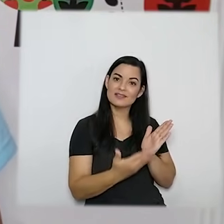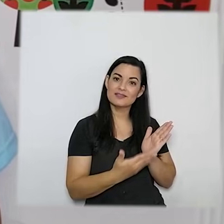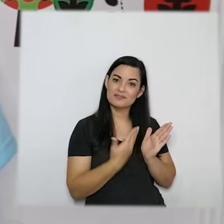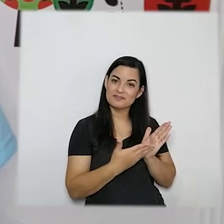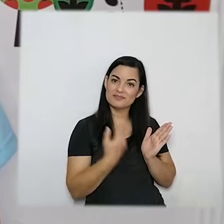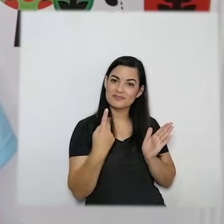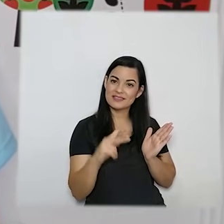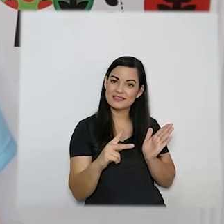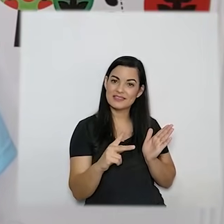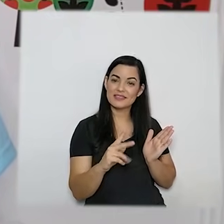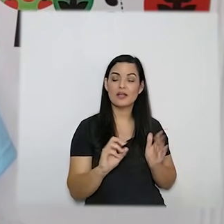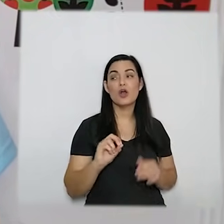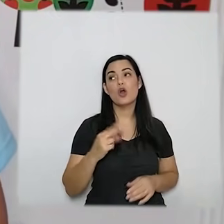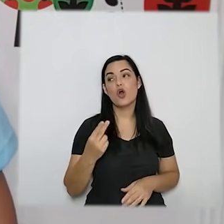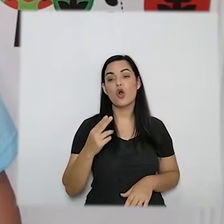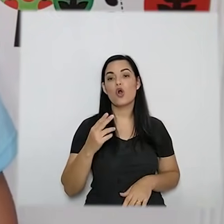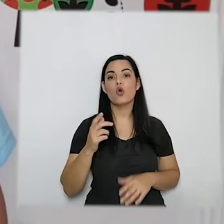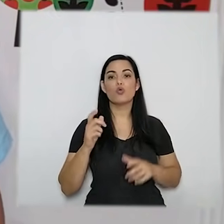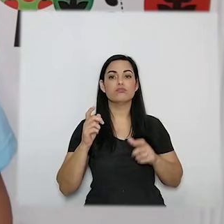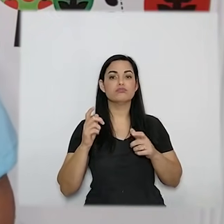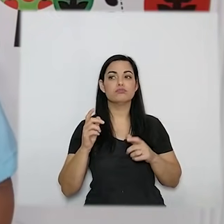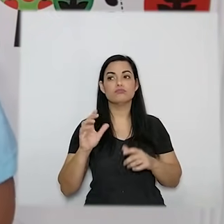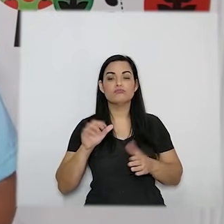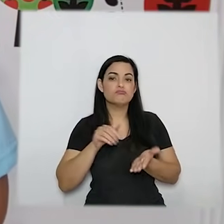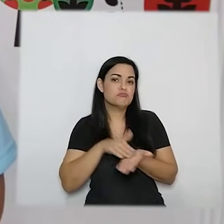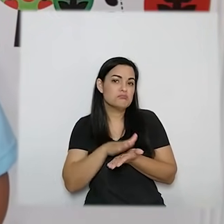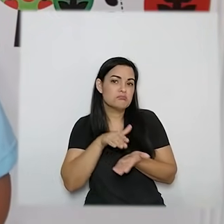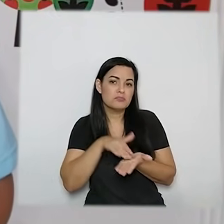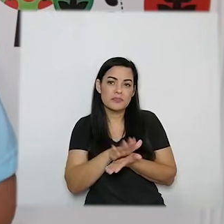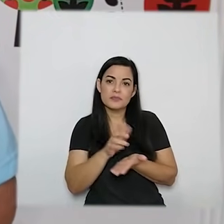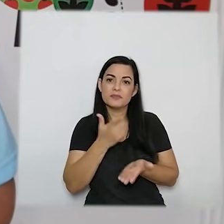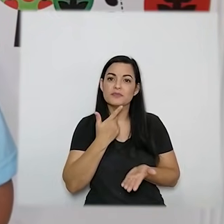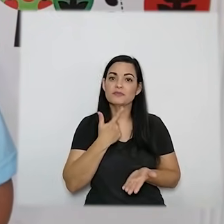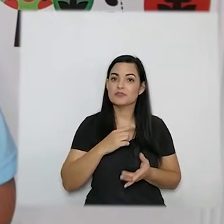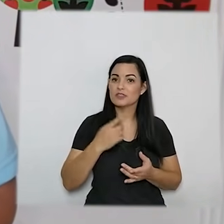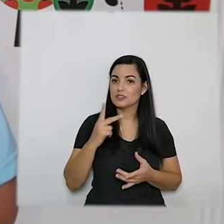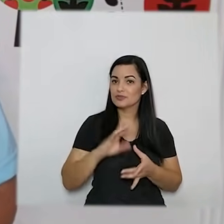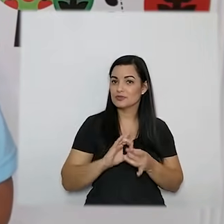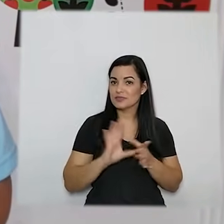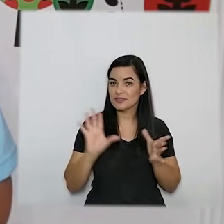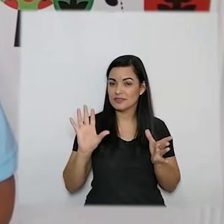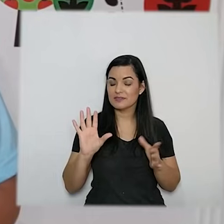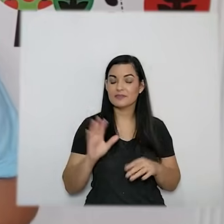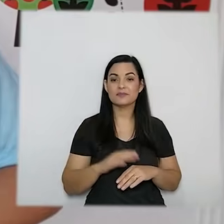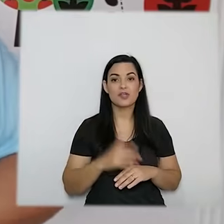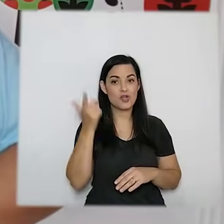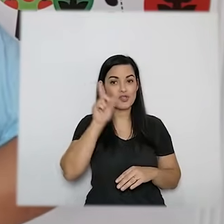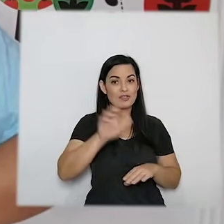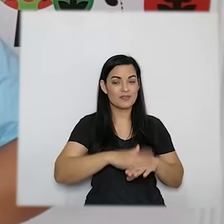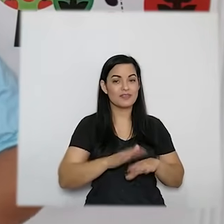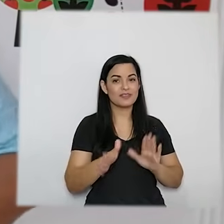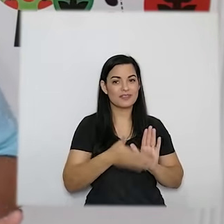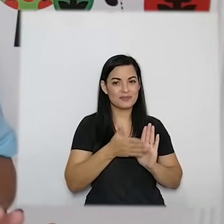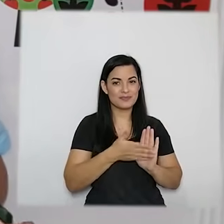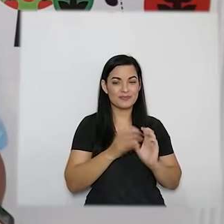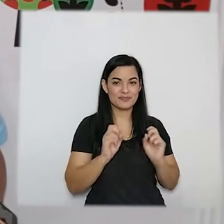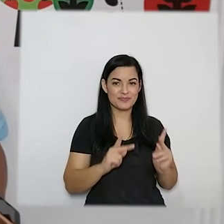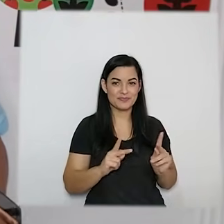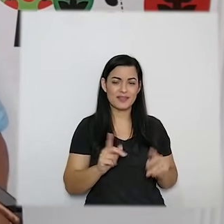algumas situações, quando for necessário, imprimir e ter a proposta sendo realizada, tá bom? Então,